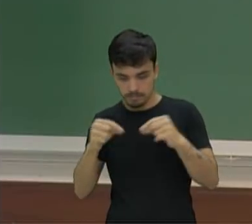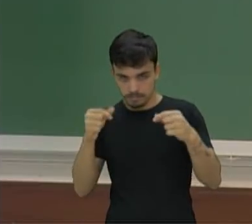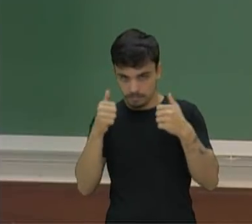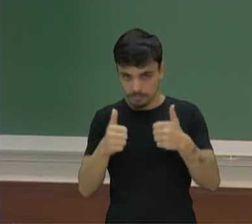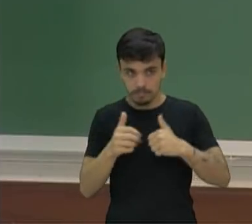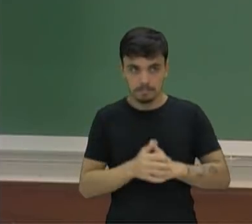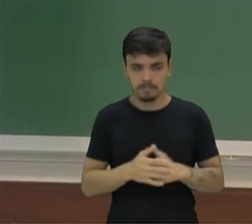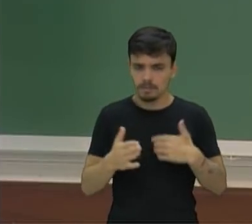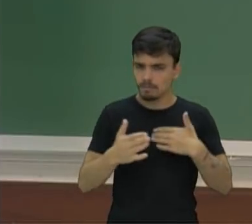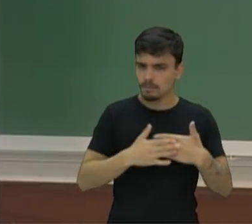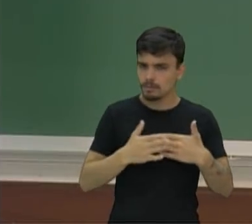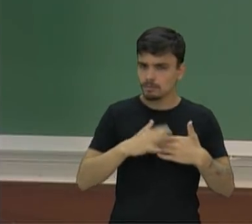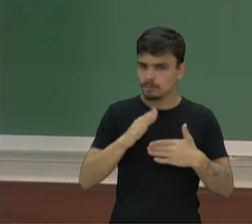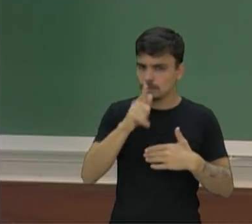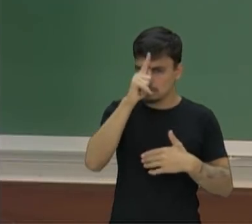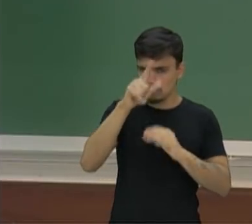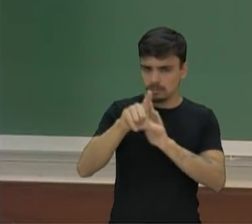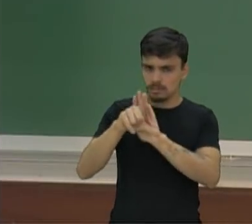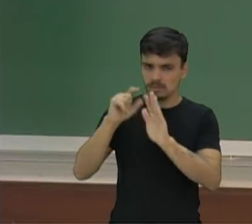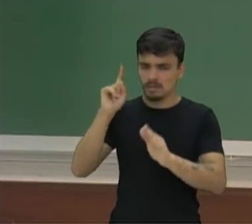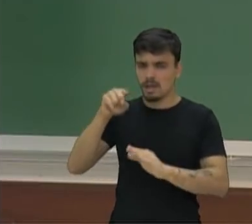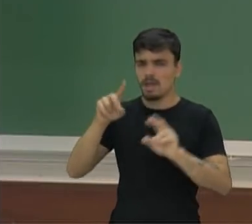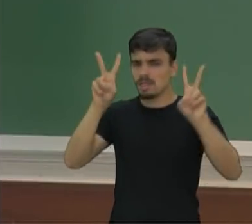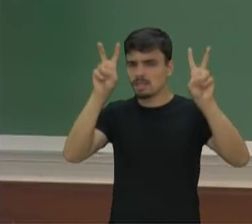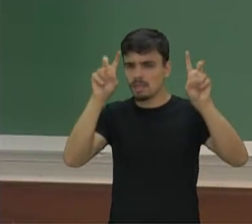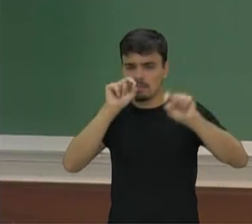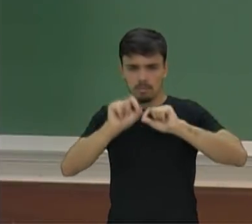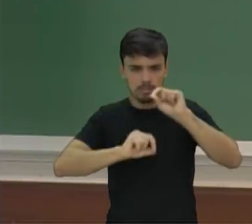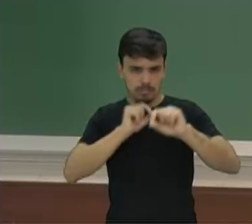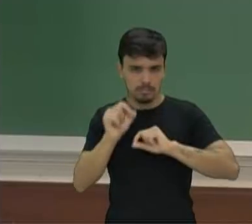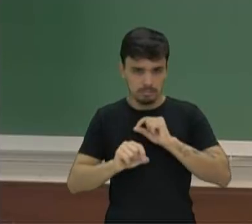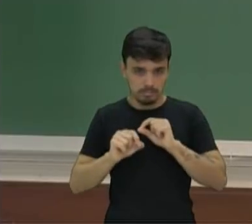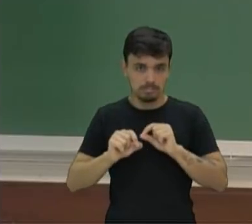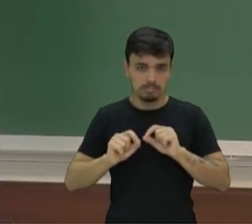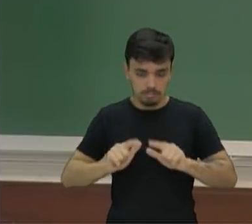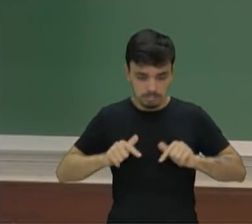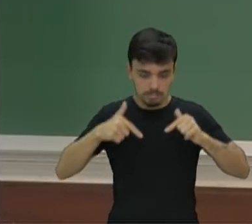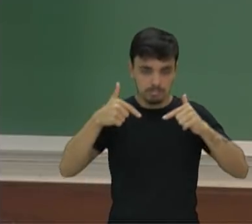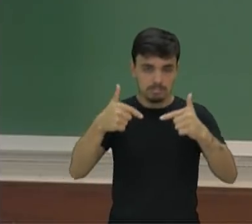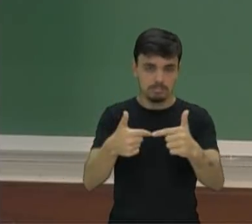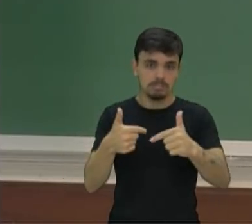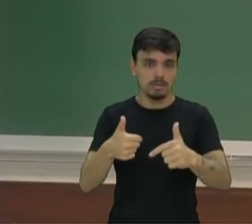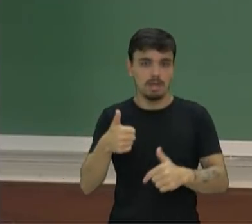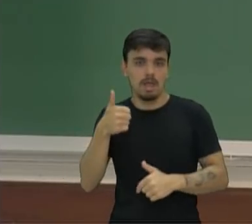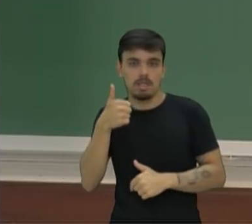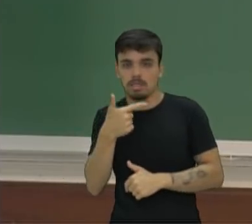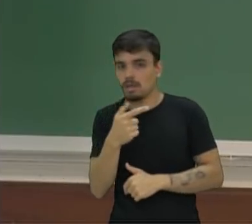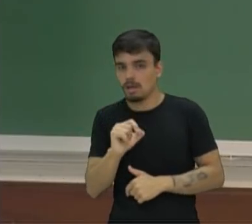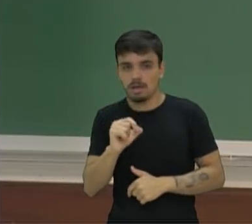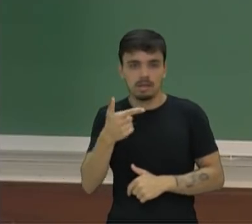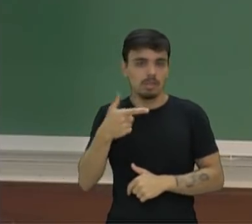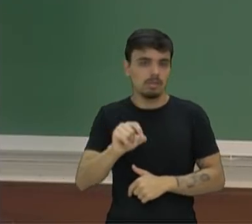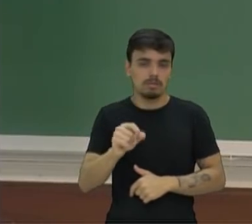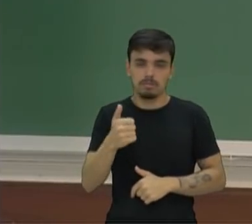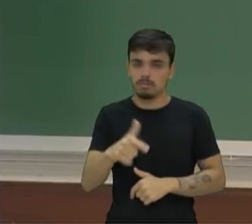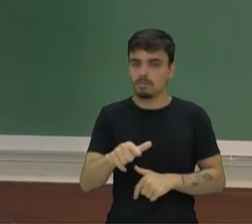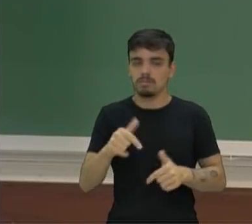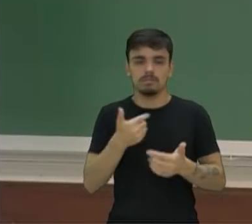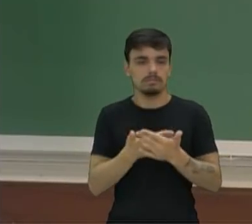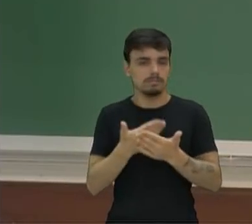Sociedade? Fechamos. Nossa! É um tema que se pudéssemos, trabalharíamos 10, 12 aulas aí e